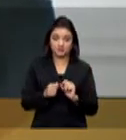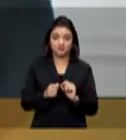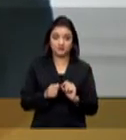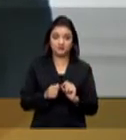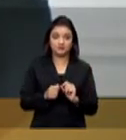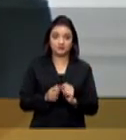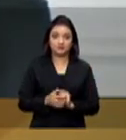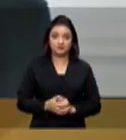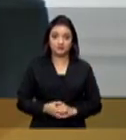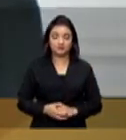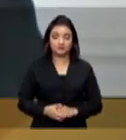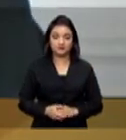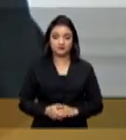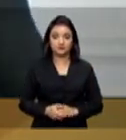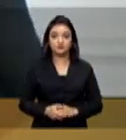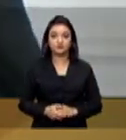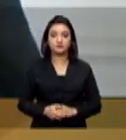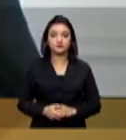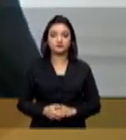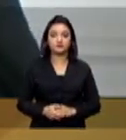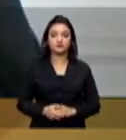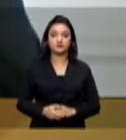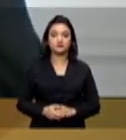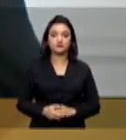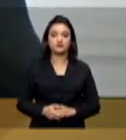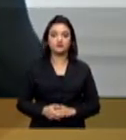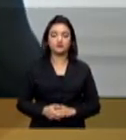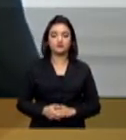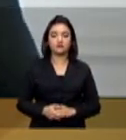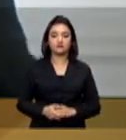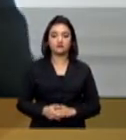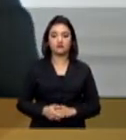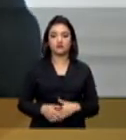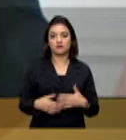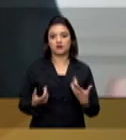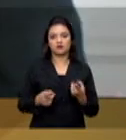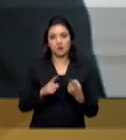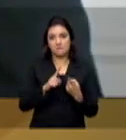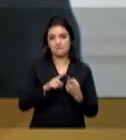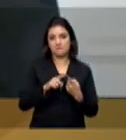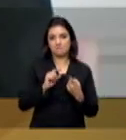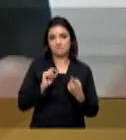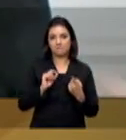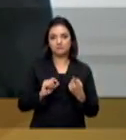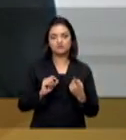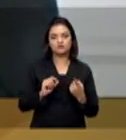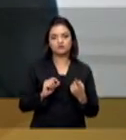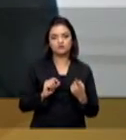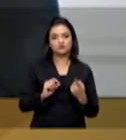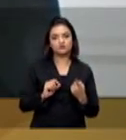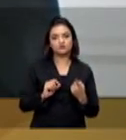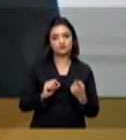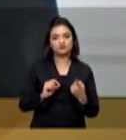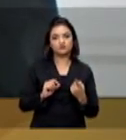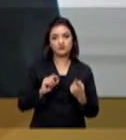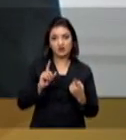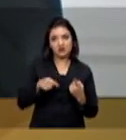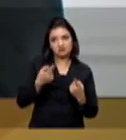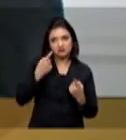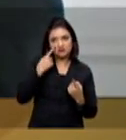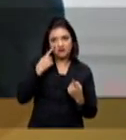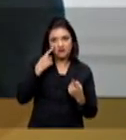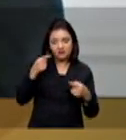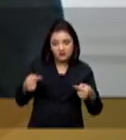votou o eminente ministro relator. A primeira é entender pela constitucionalidade da